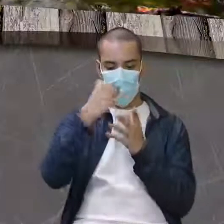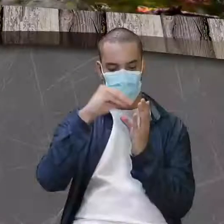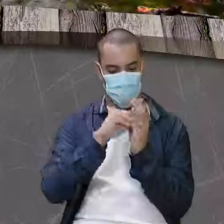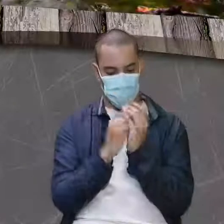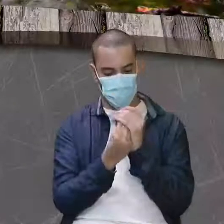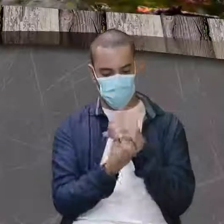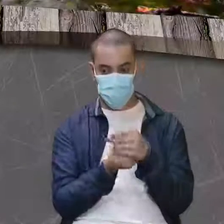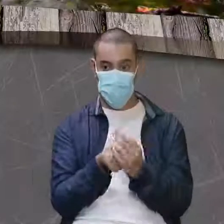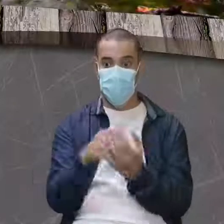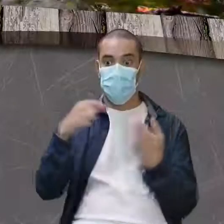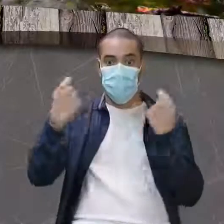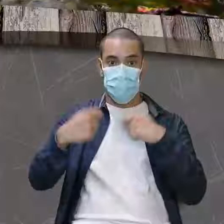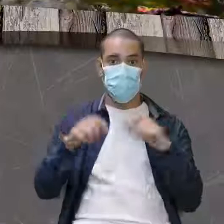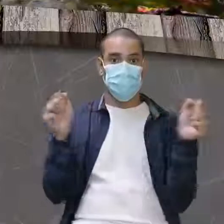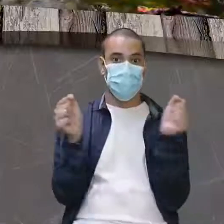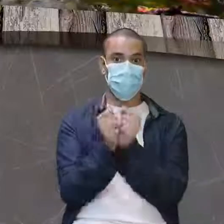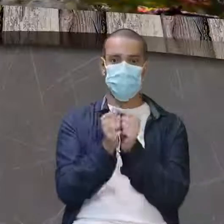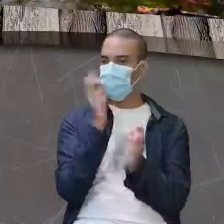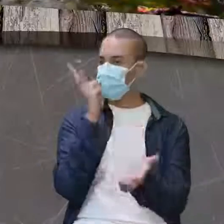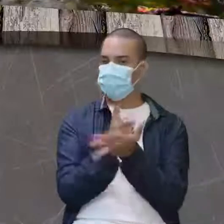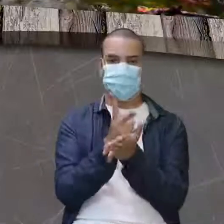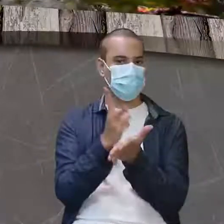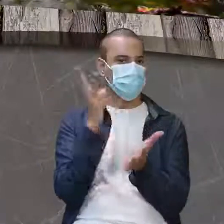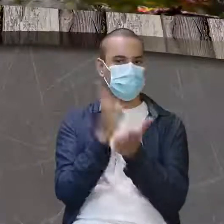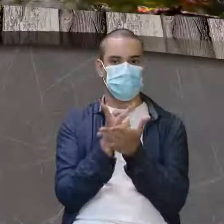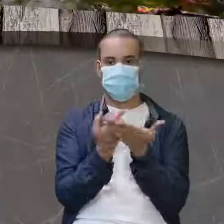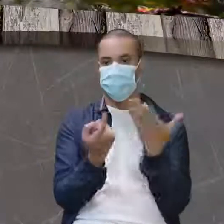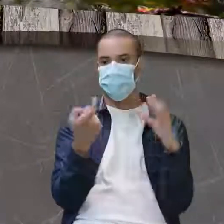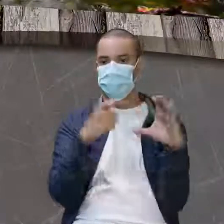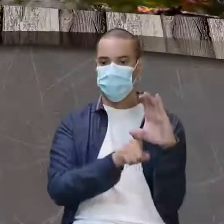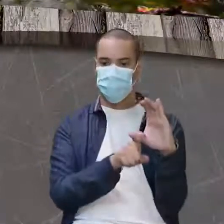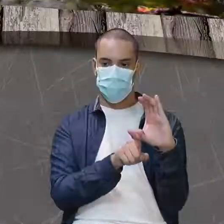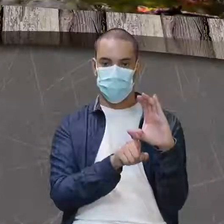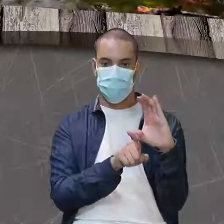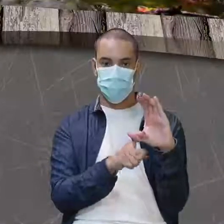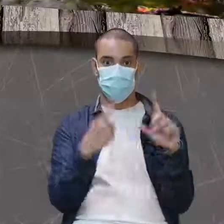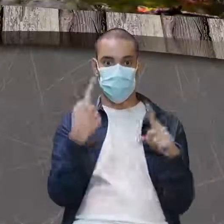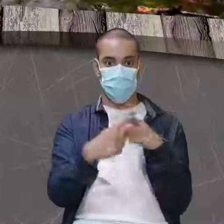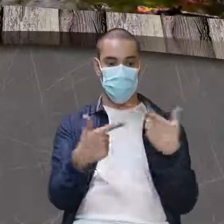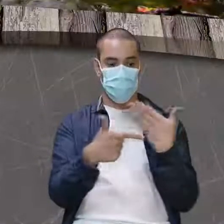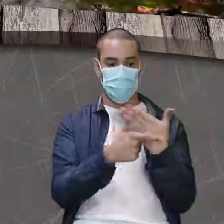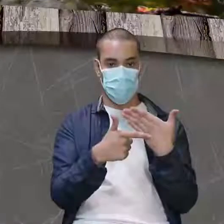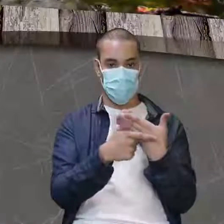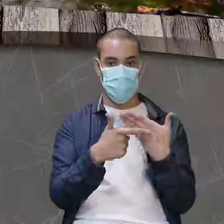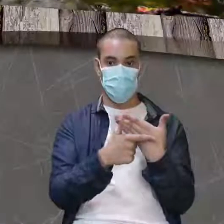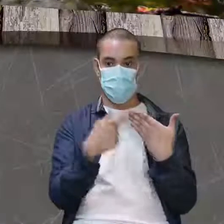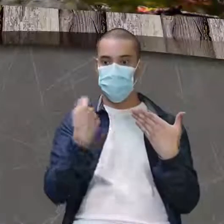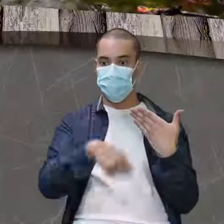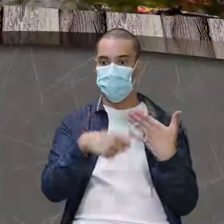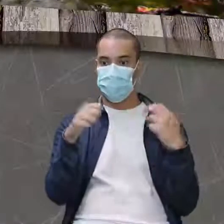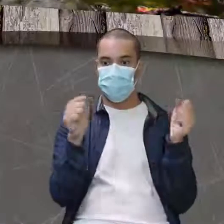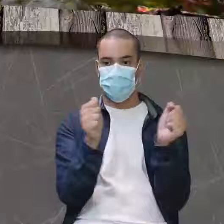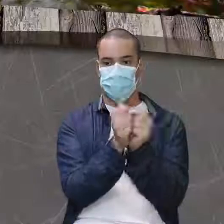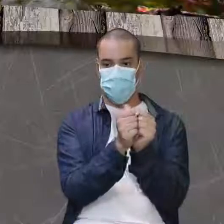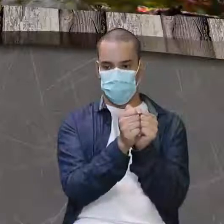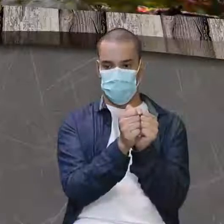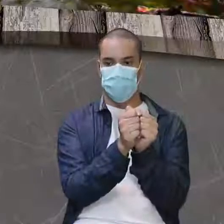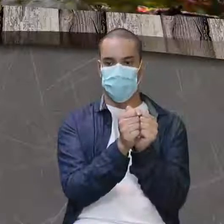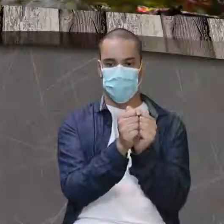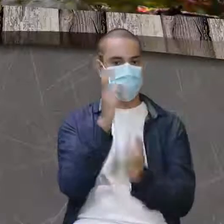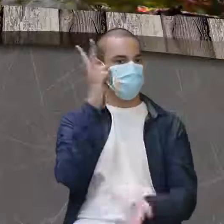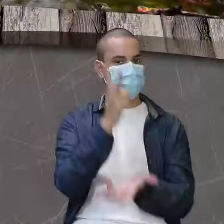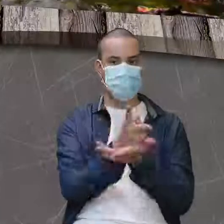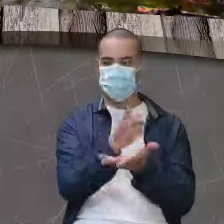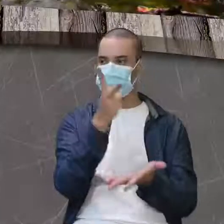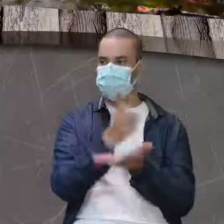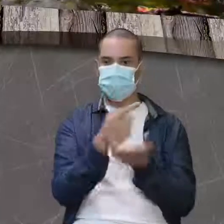que permitem, elas precisam estar juntas, tá bom? Porque as suas funções que elas estão realizando fazem com que elas precisem